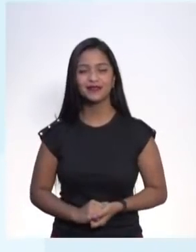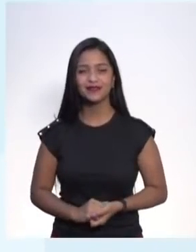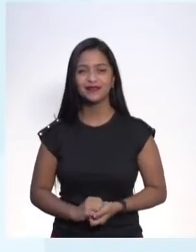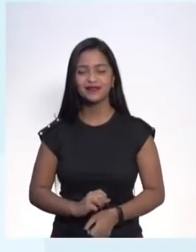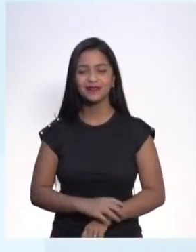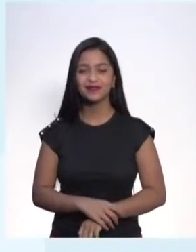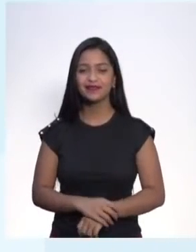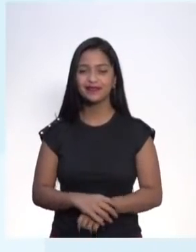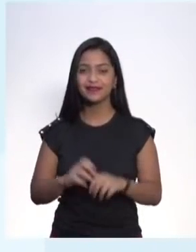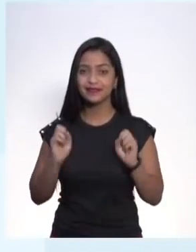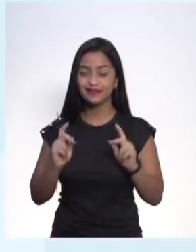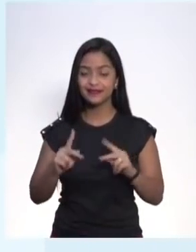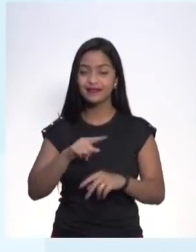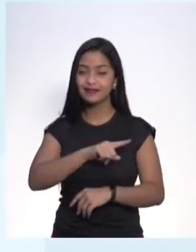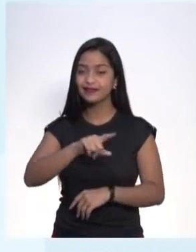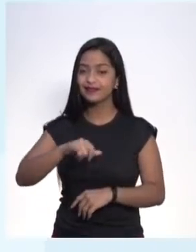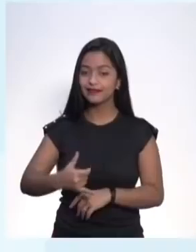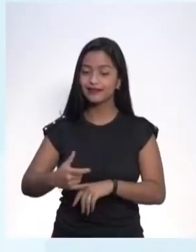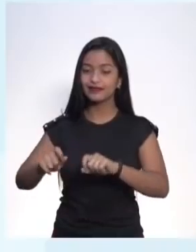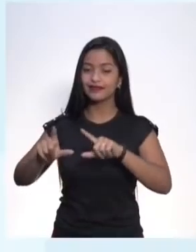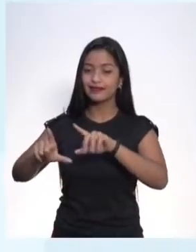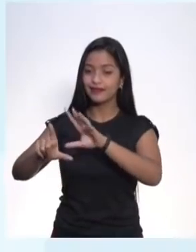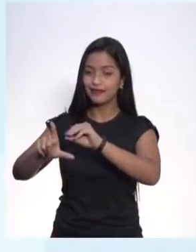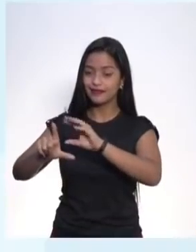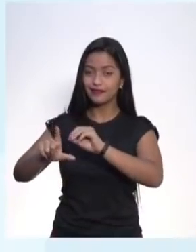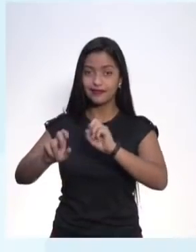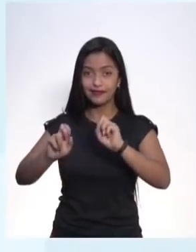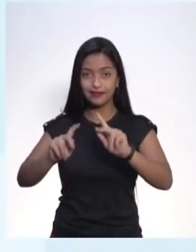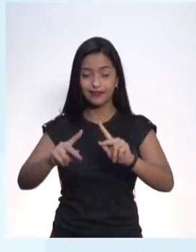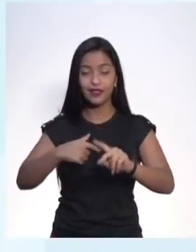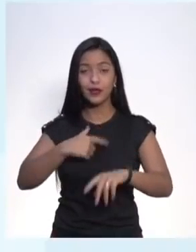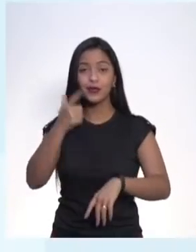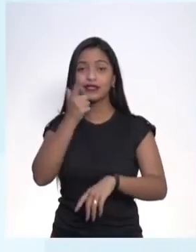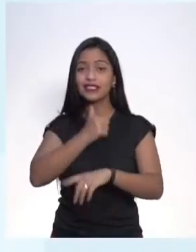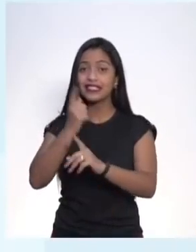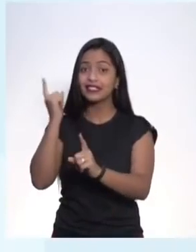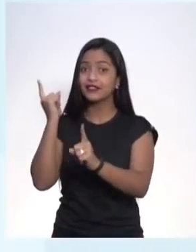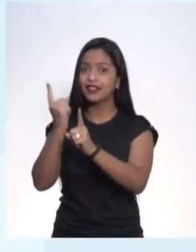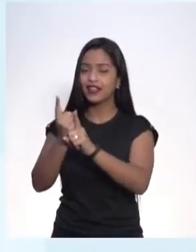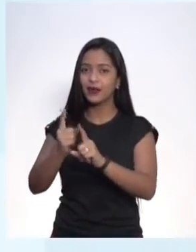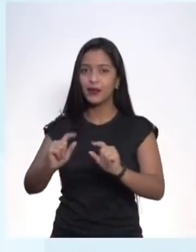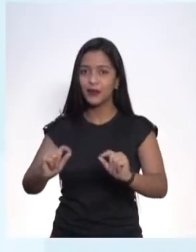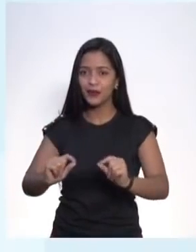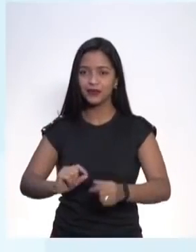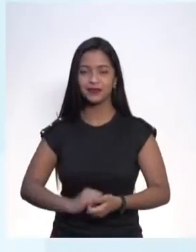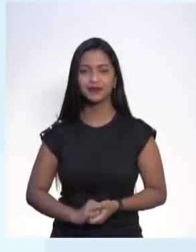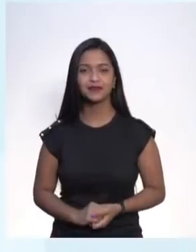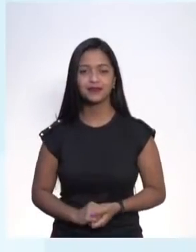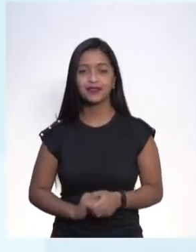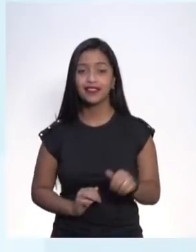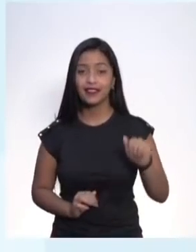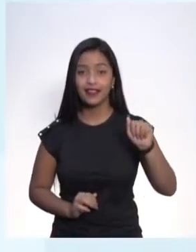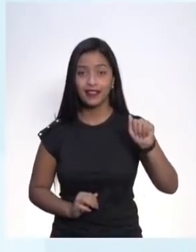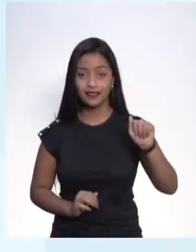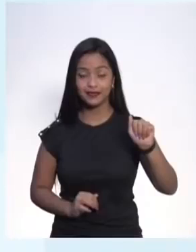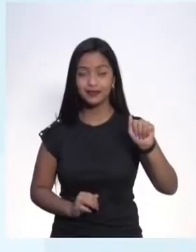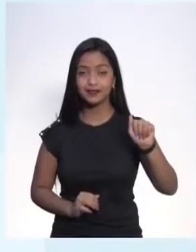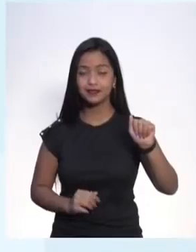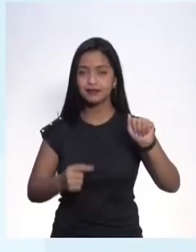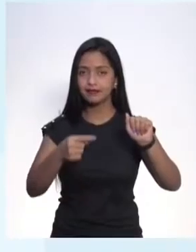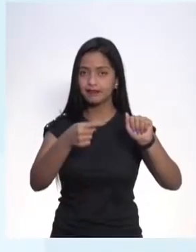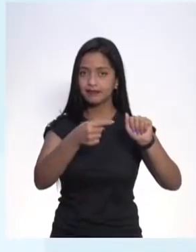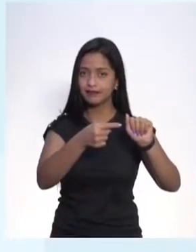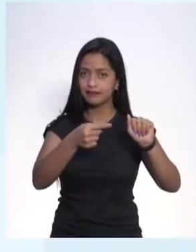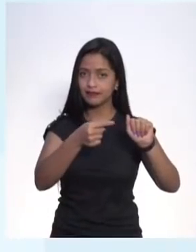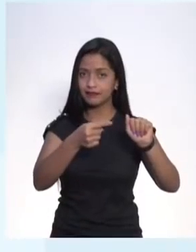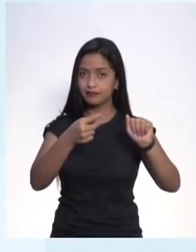isso aí. Então, tira lá a resposta. Então, eu posso identificar, né? Então, no A, 2 negativo aqui